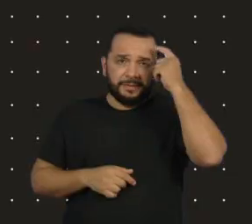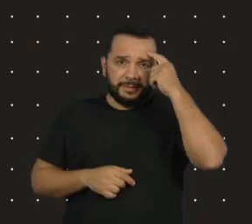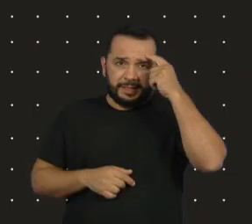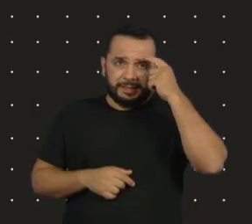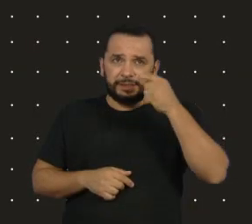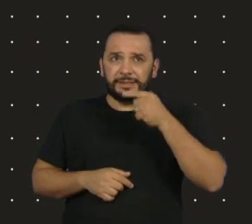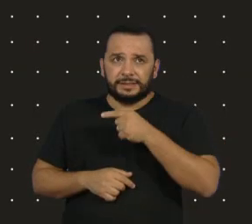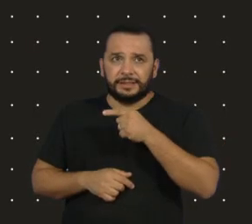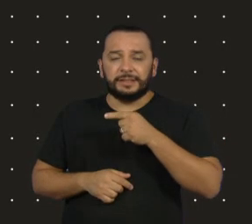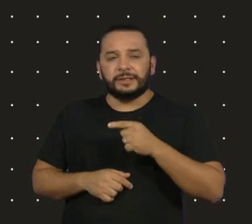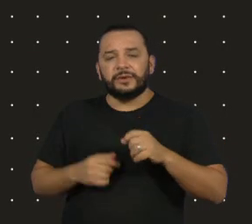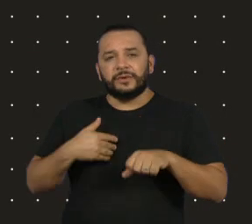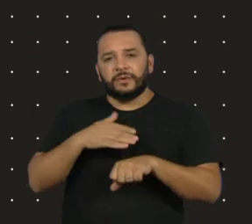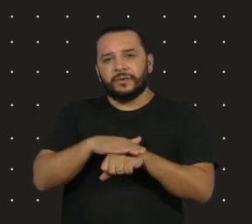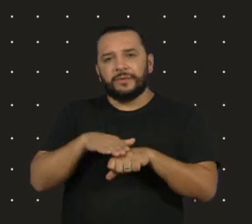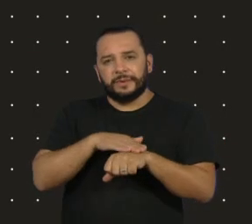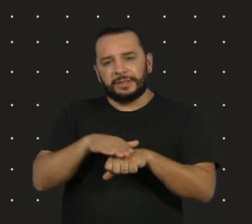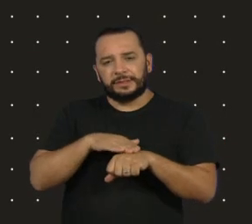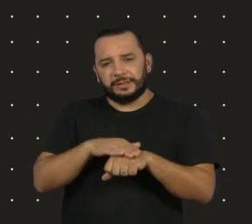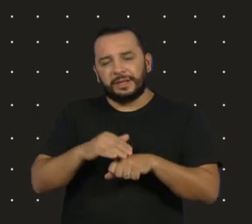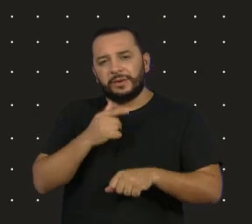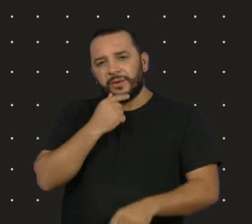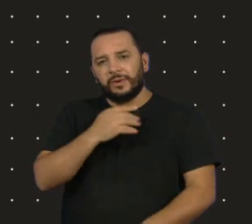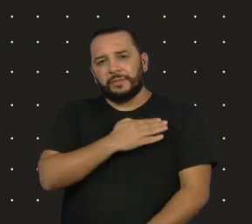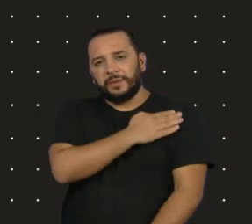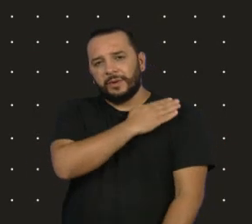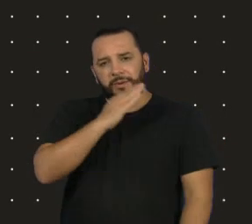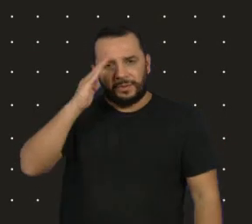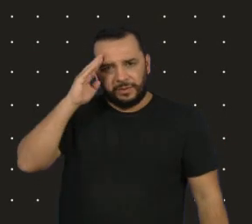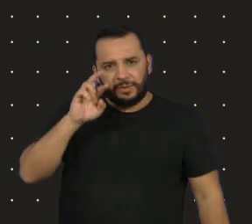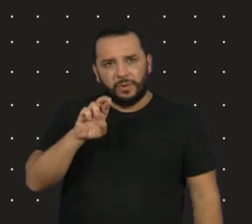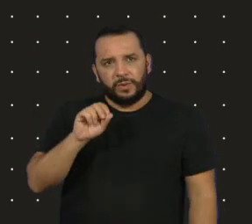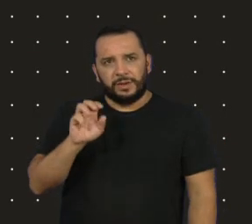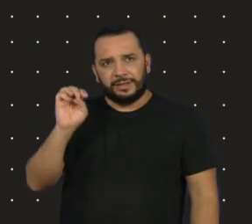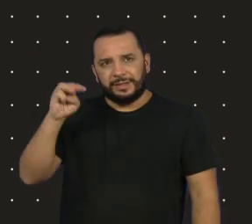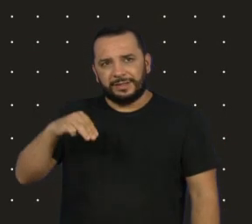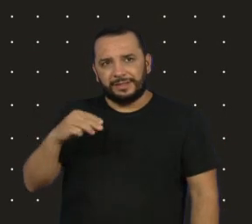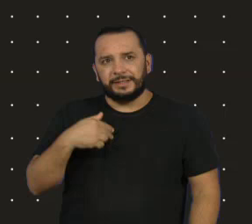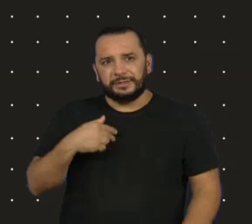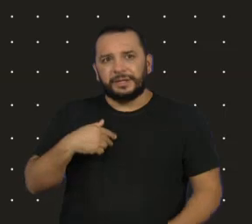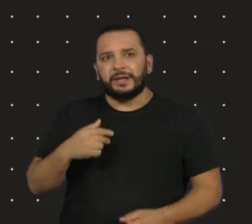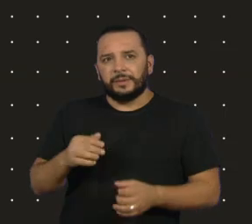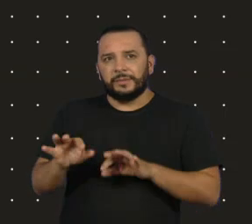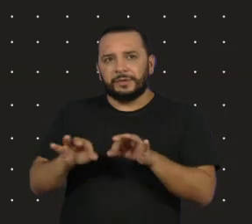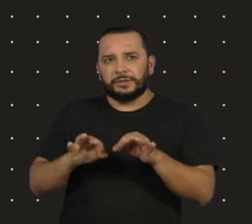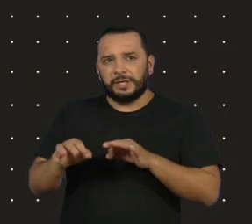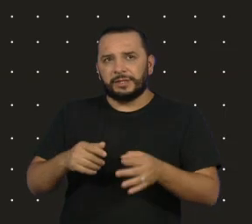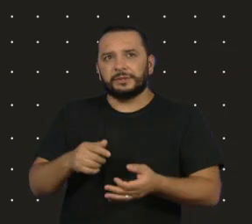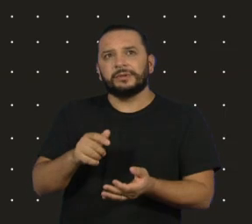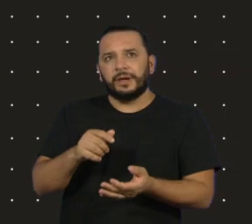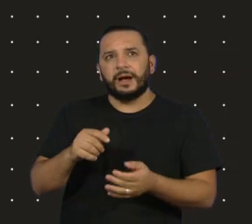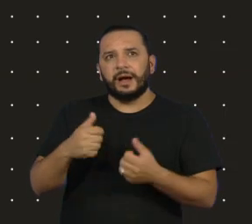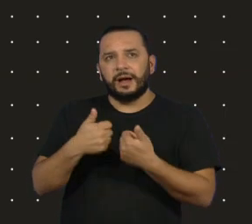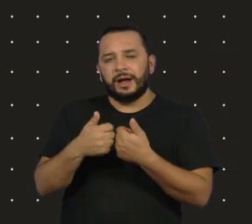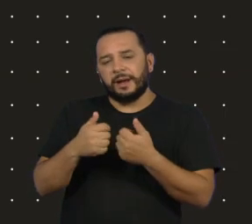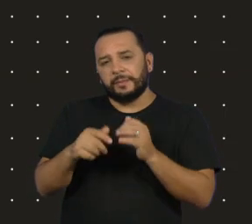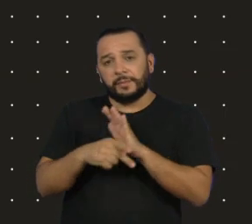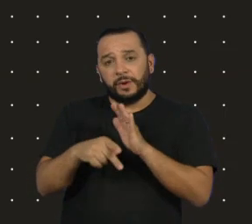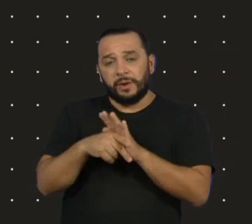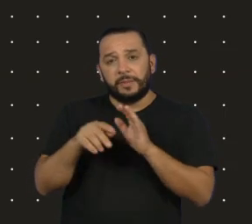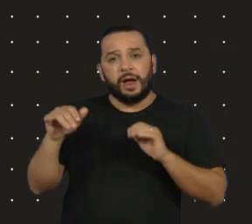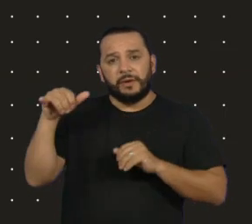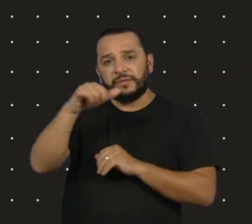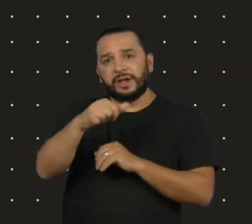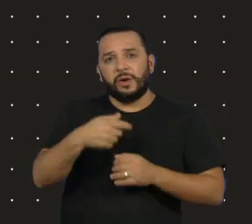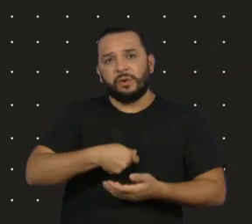eu pensei em levar para o comandante Rolim o projeto do almanaque para distribuir nos voos dos aviões dele. E ele